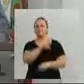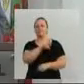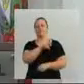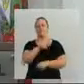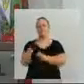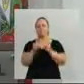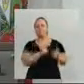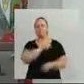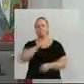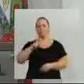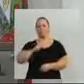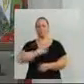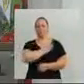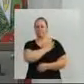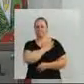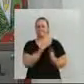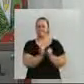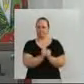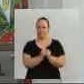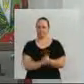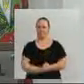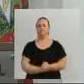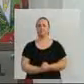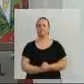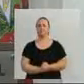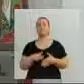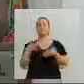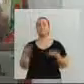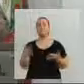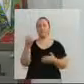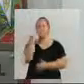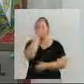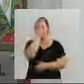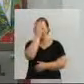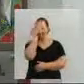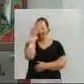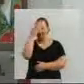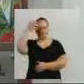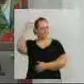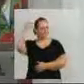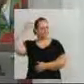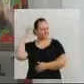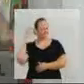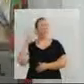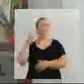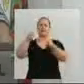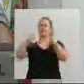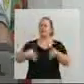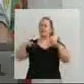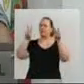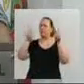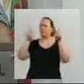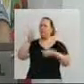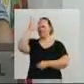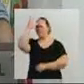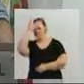prefeito Napoleão. O vereador Ivanatos tratou aqui do prêmio de Natal, do frango, da ave ou de outras